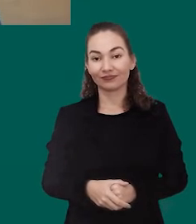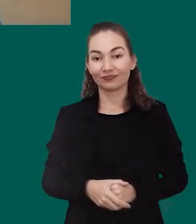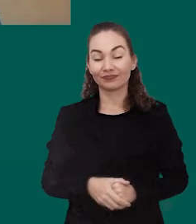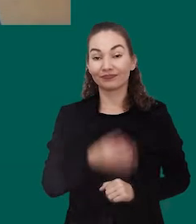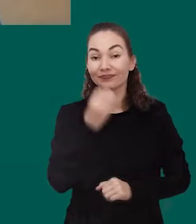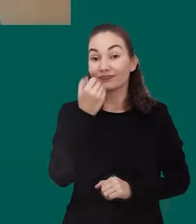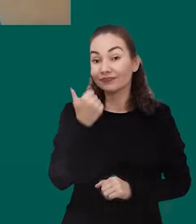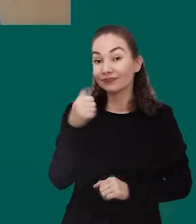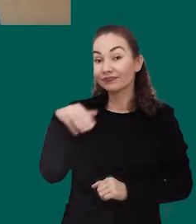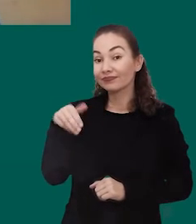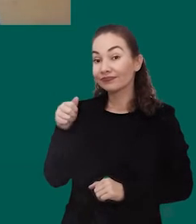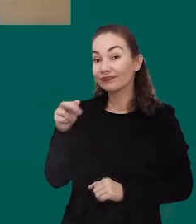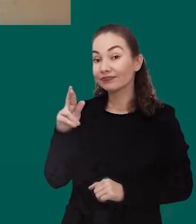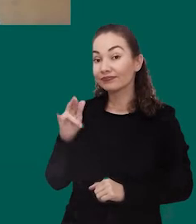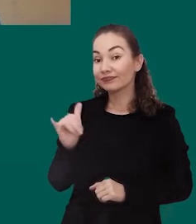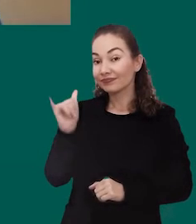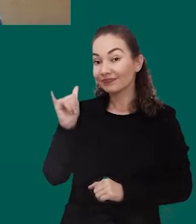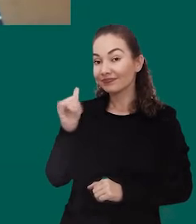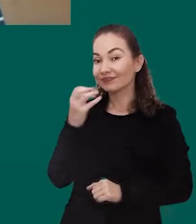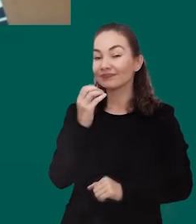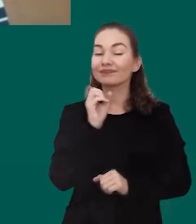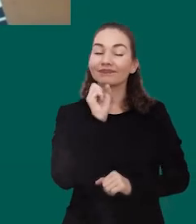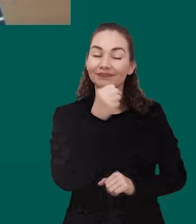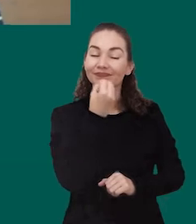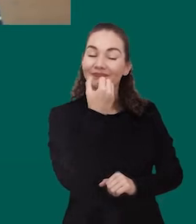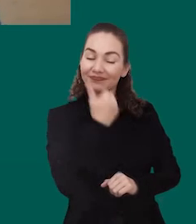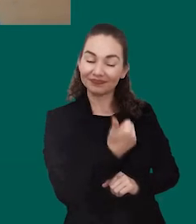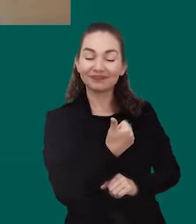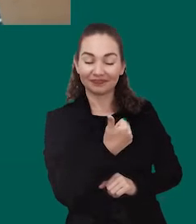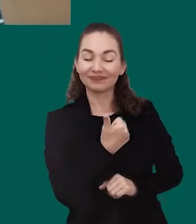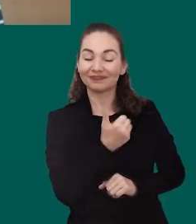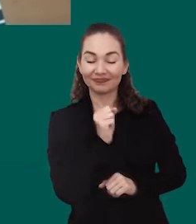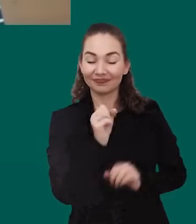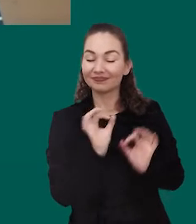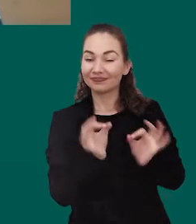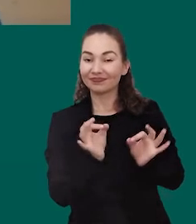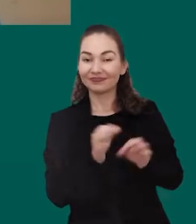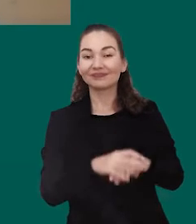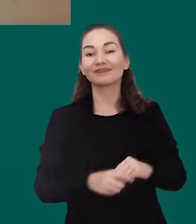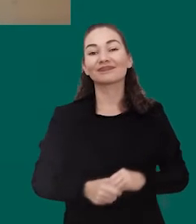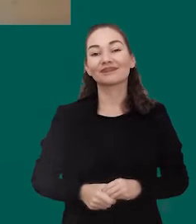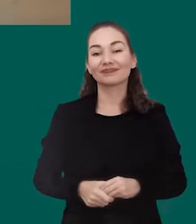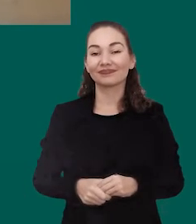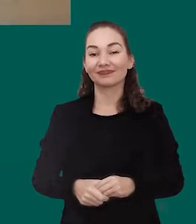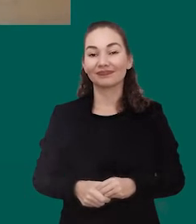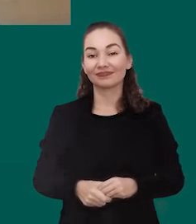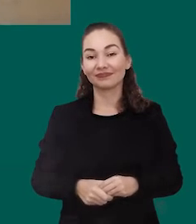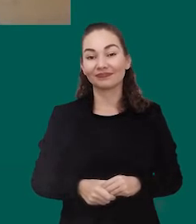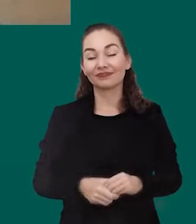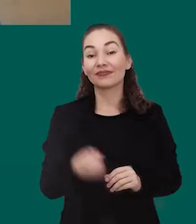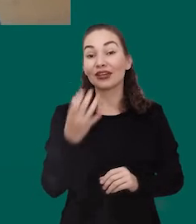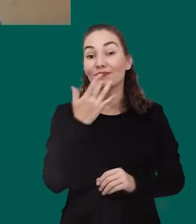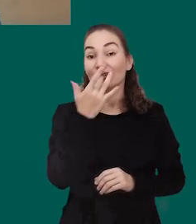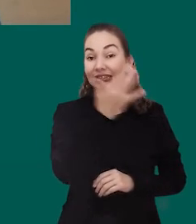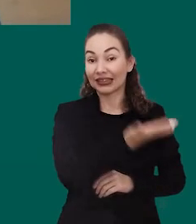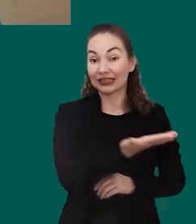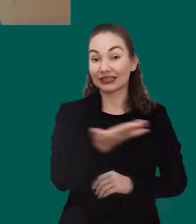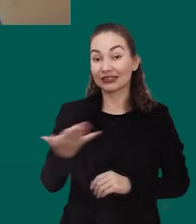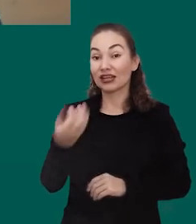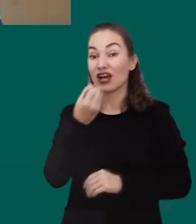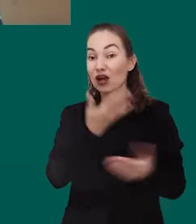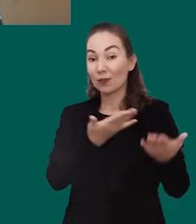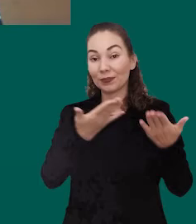Tudo bem, Mary? Tudo certo. Boa tarde. Então, boa tarde a todos, né?